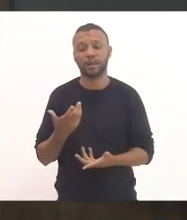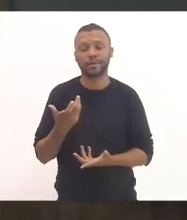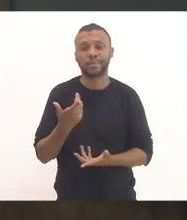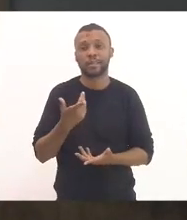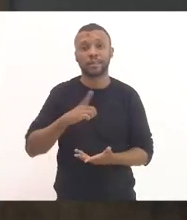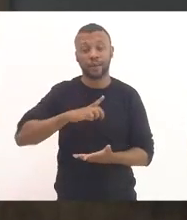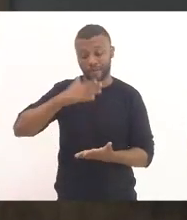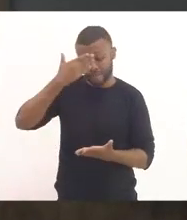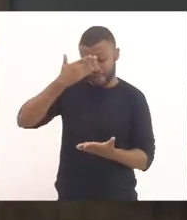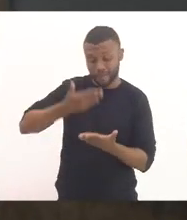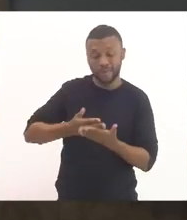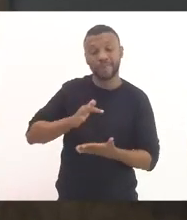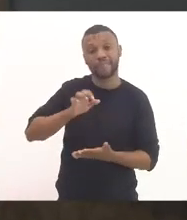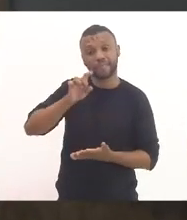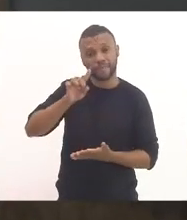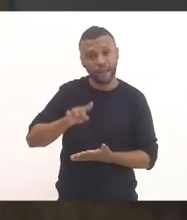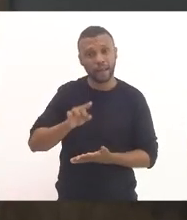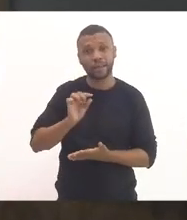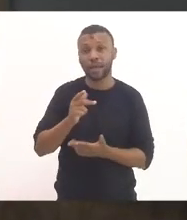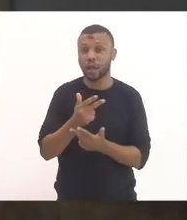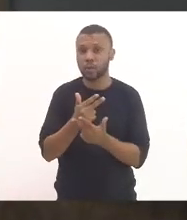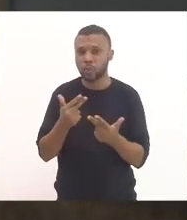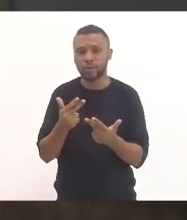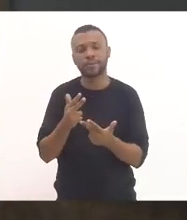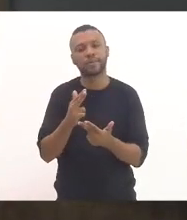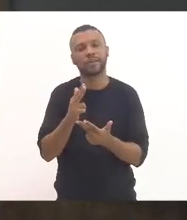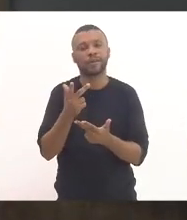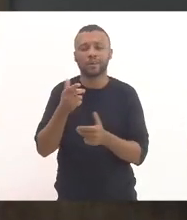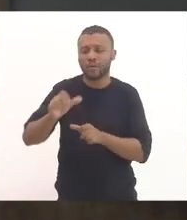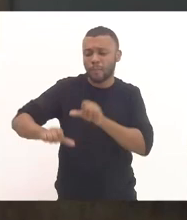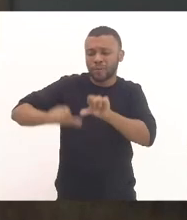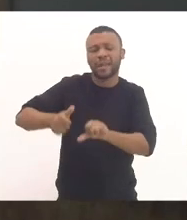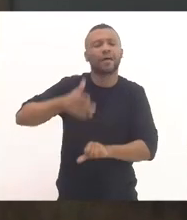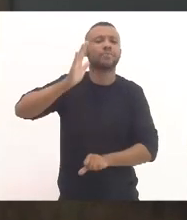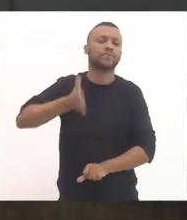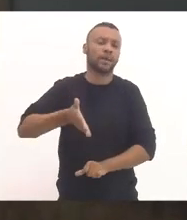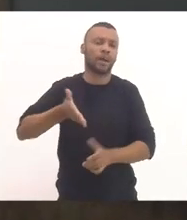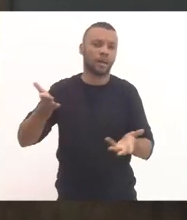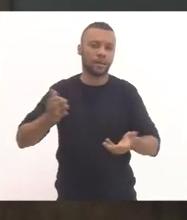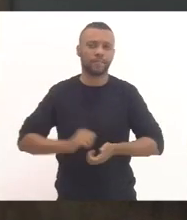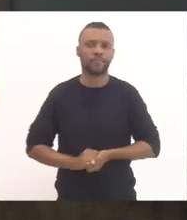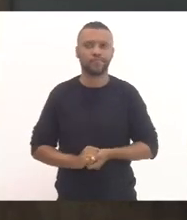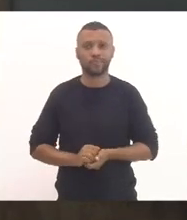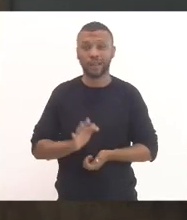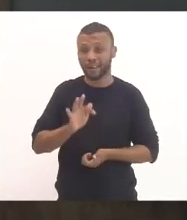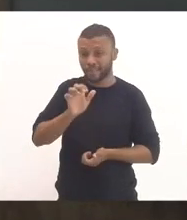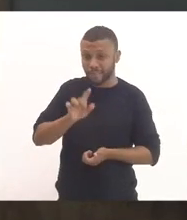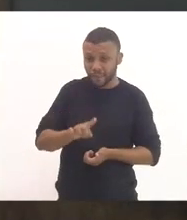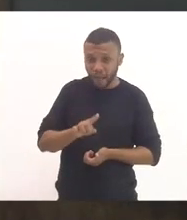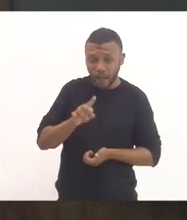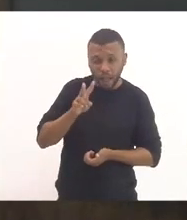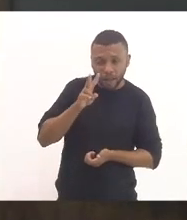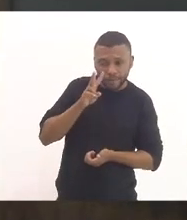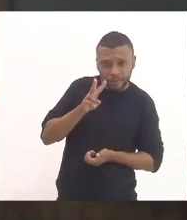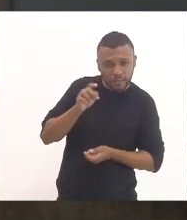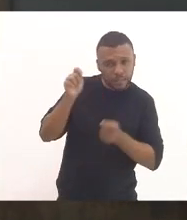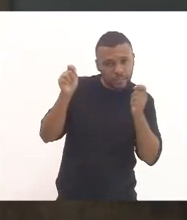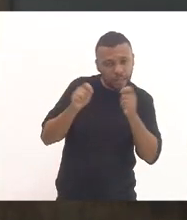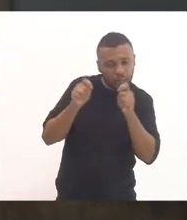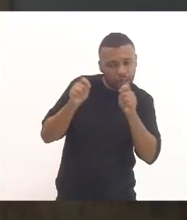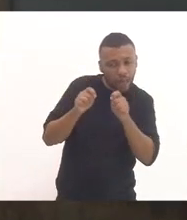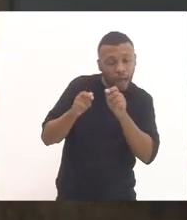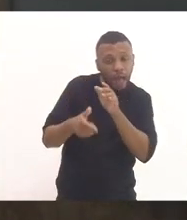com fé de que as coisas já mudaram a fé aquela que você vê